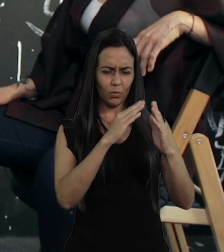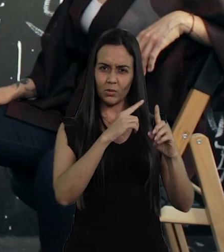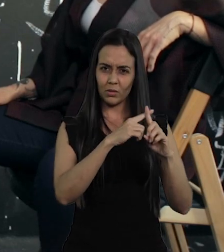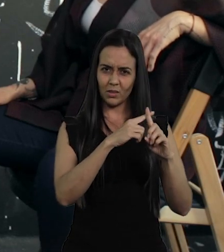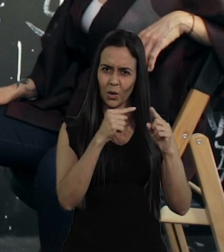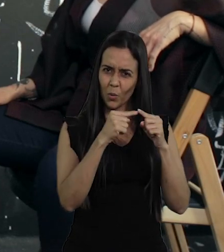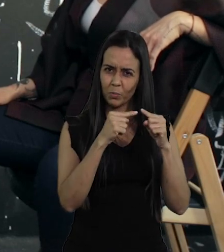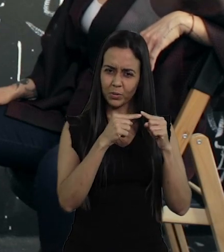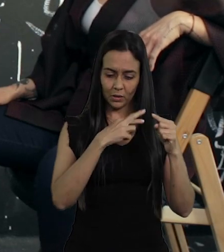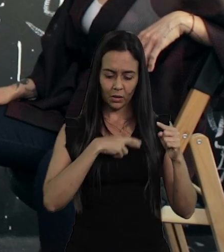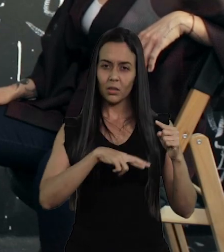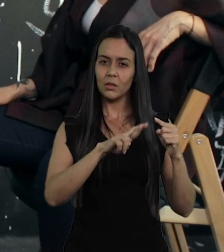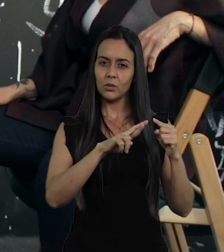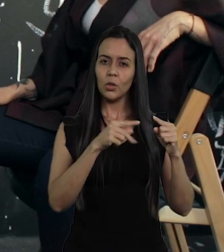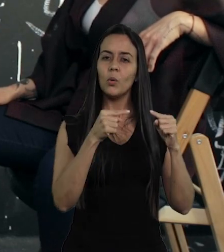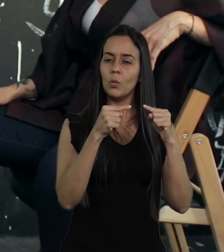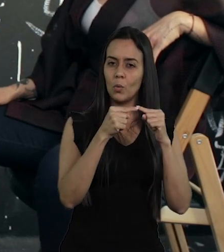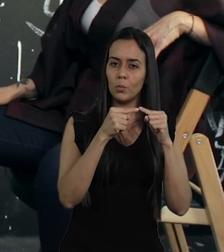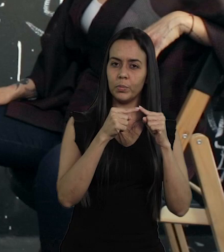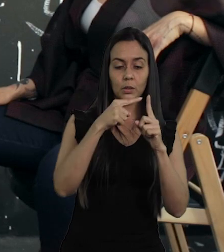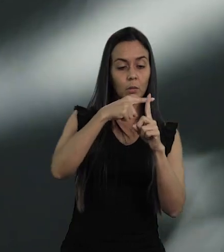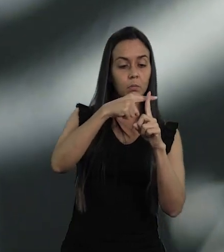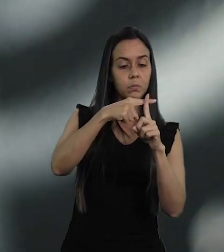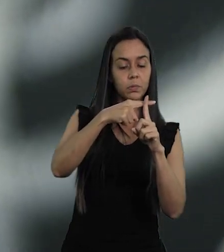fertilização, né, onde o vetor